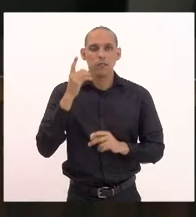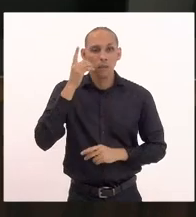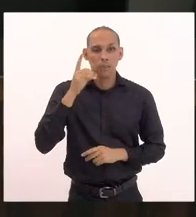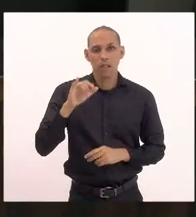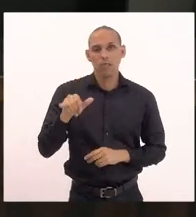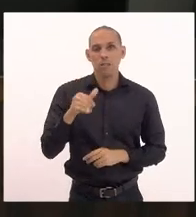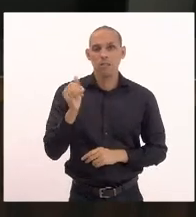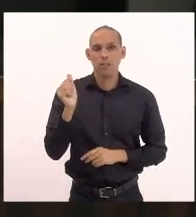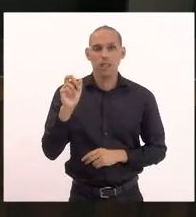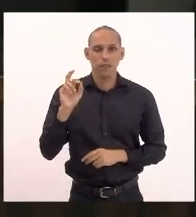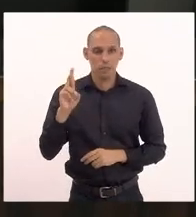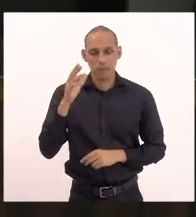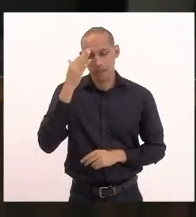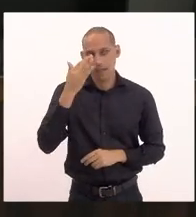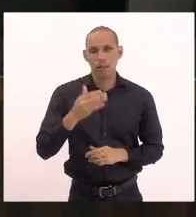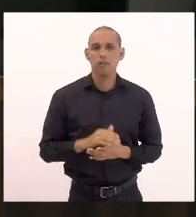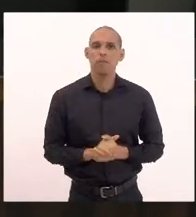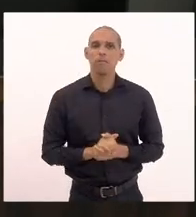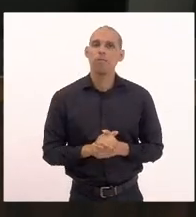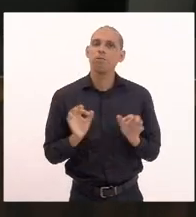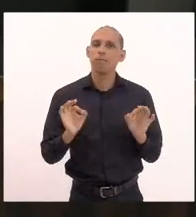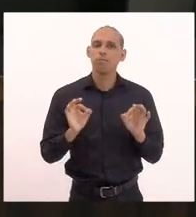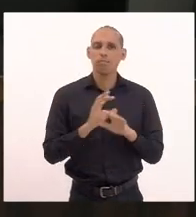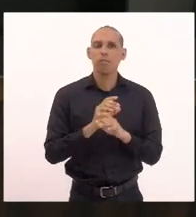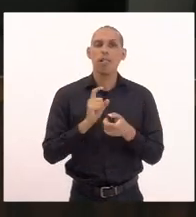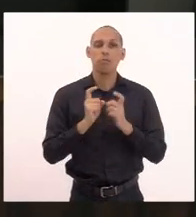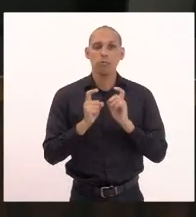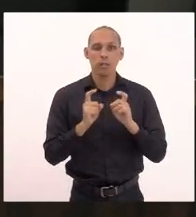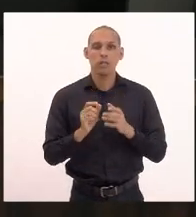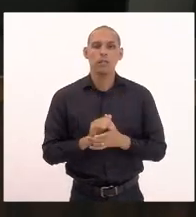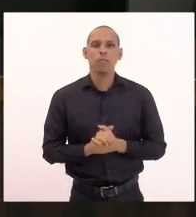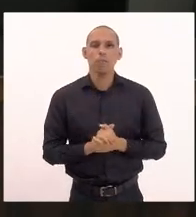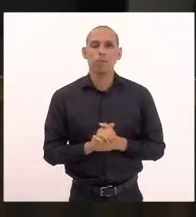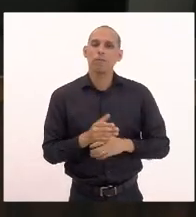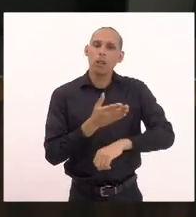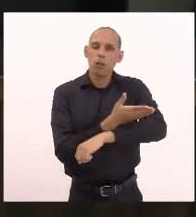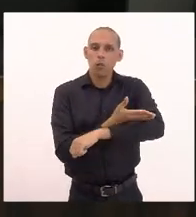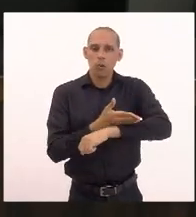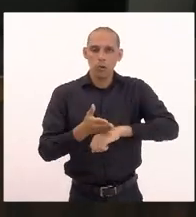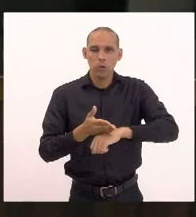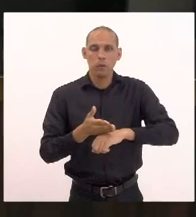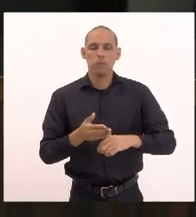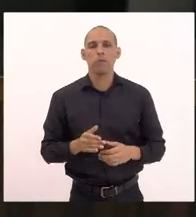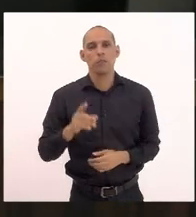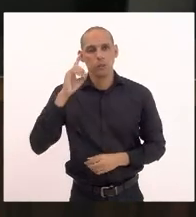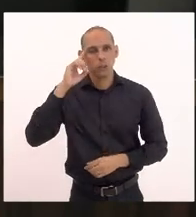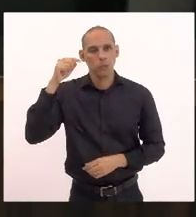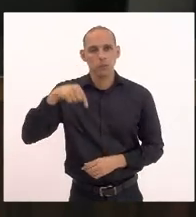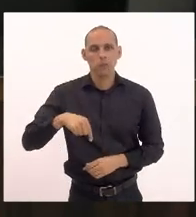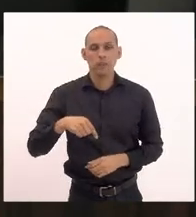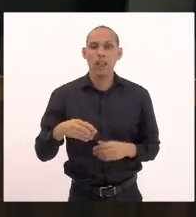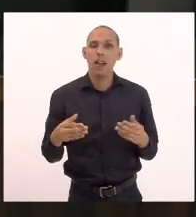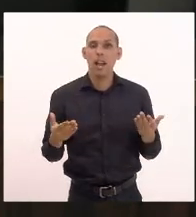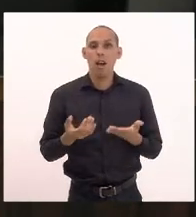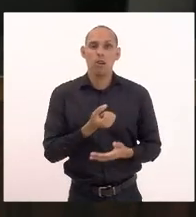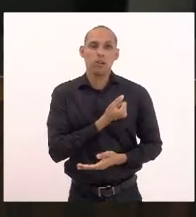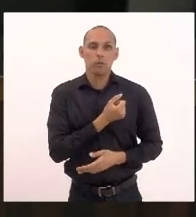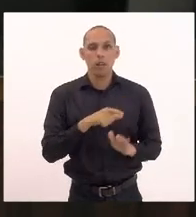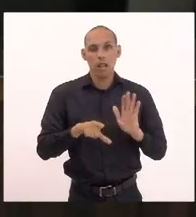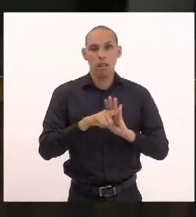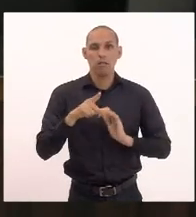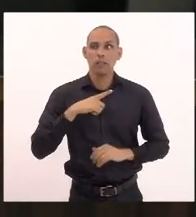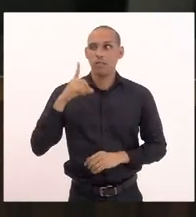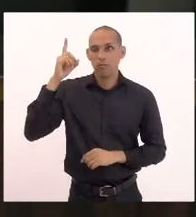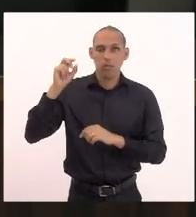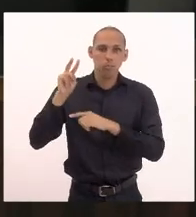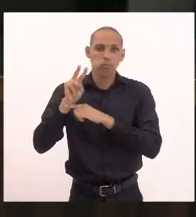Jair. Está encerrada a sessão ordinária do dia. Havendo o número legal sobre a proteção